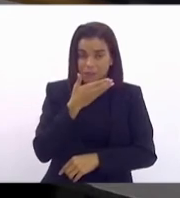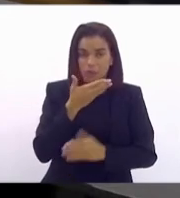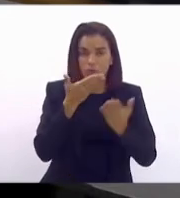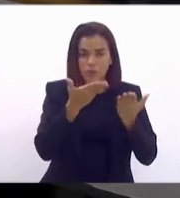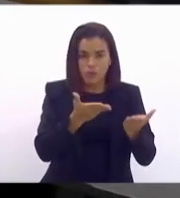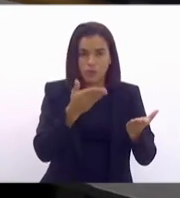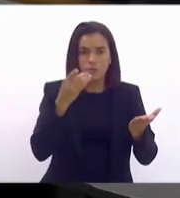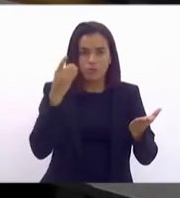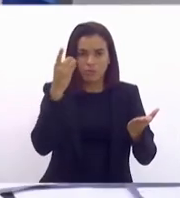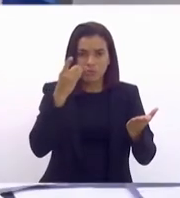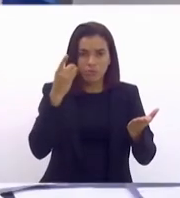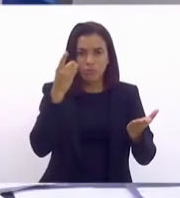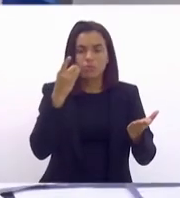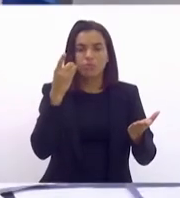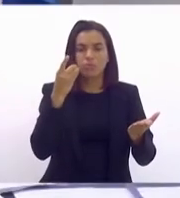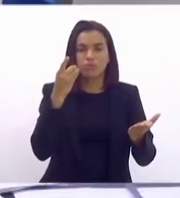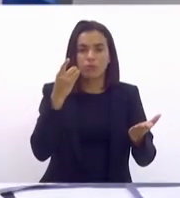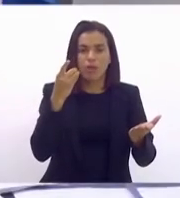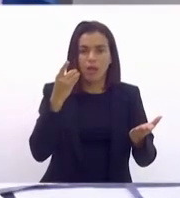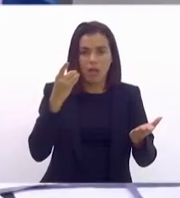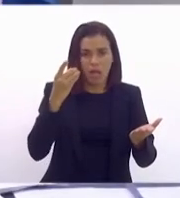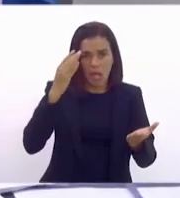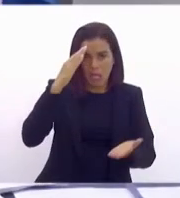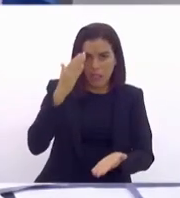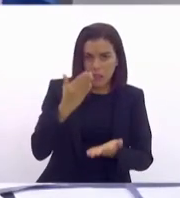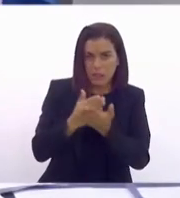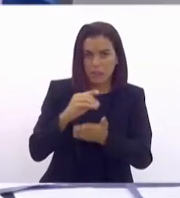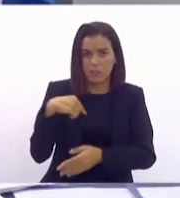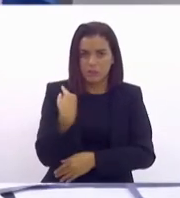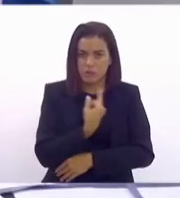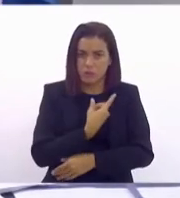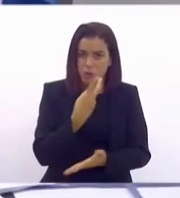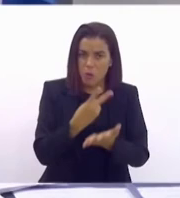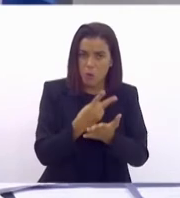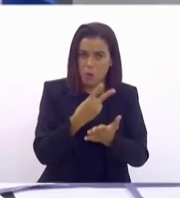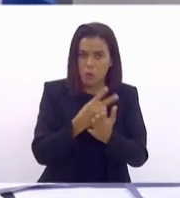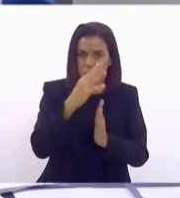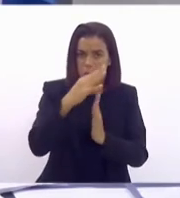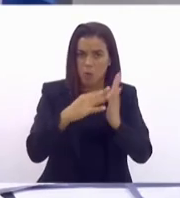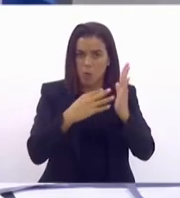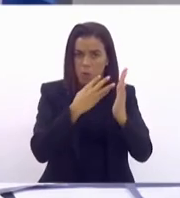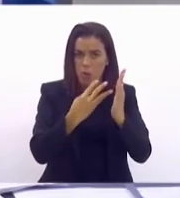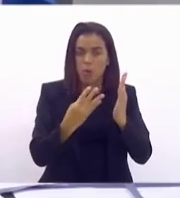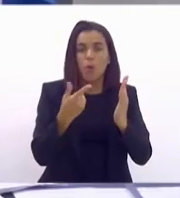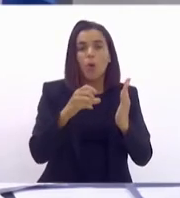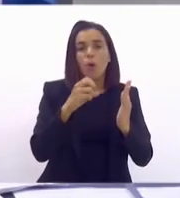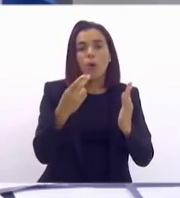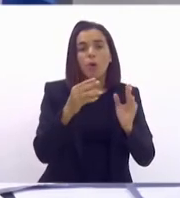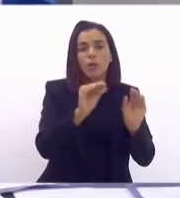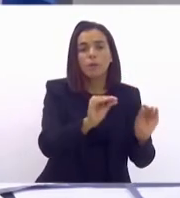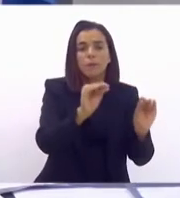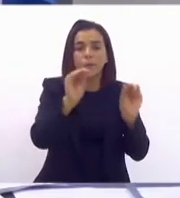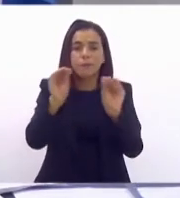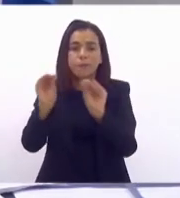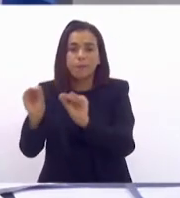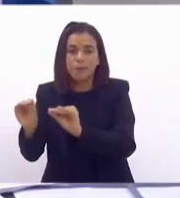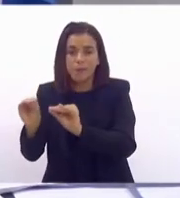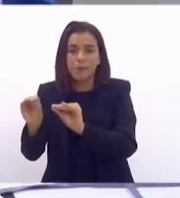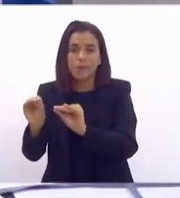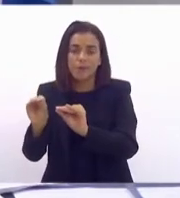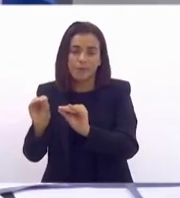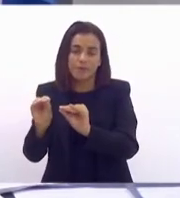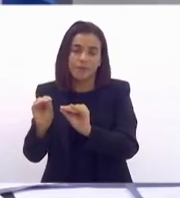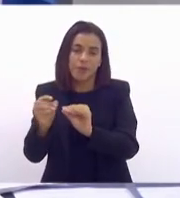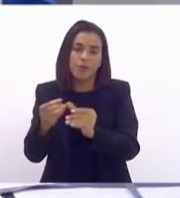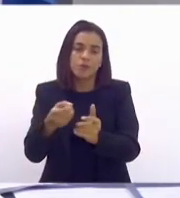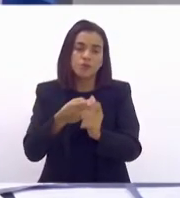Excelência considera que possamos manter esse cronograma ou que haja alguma necessidade de